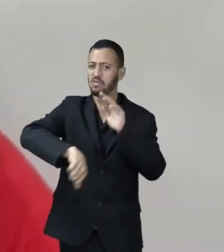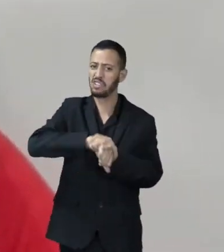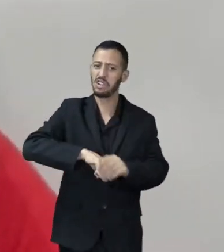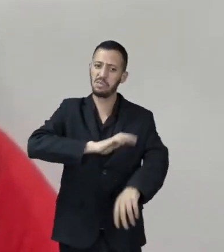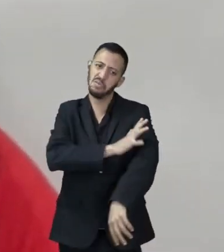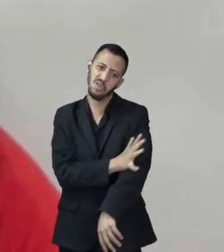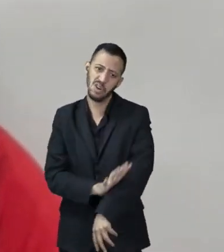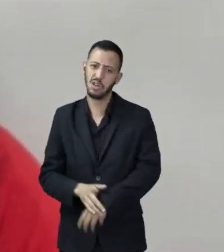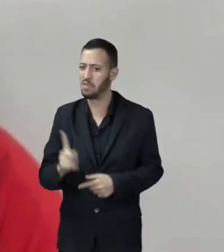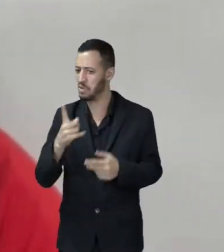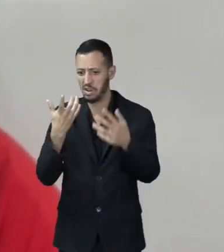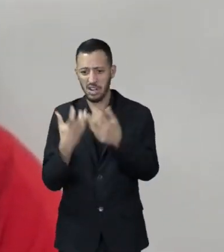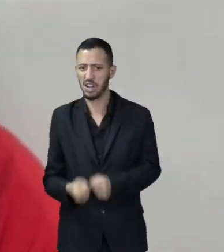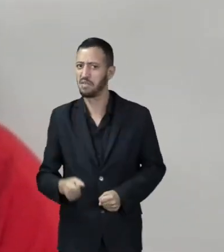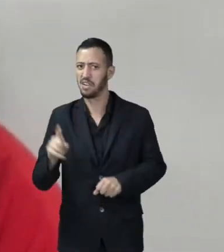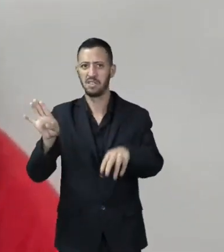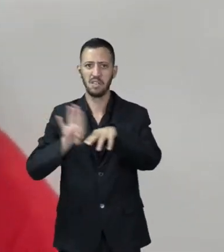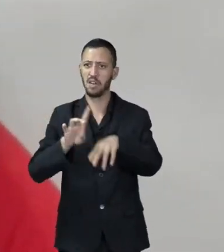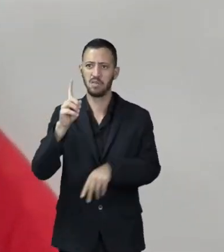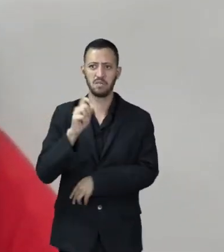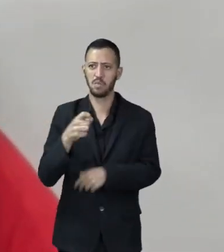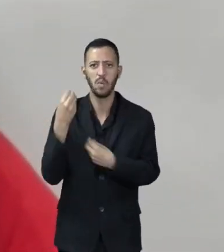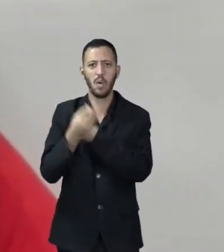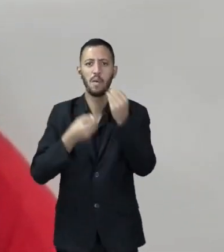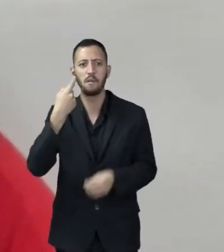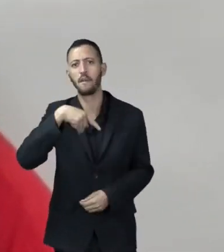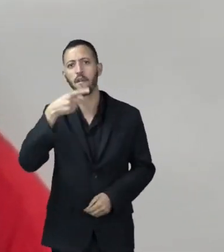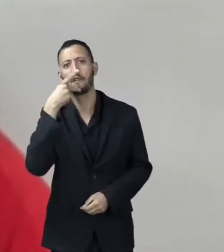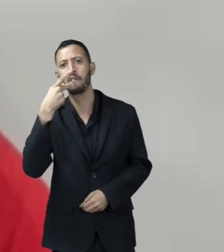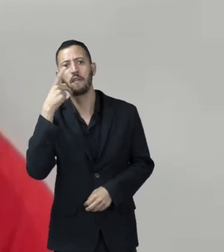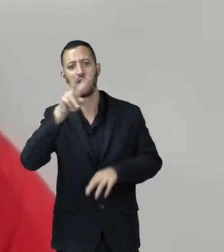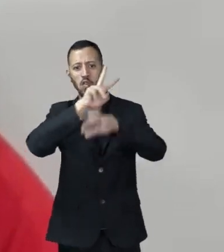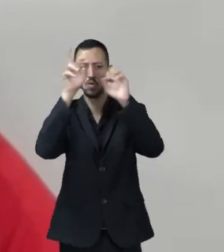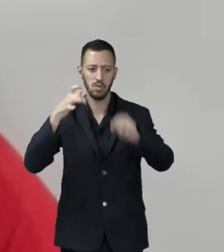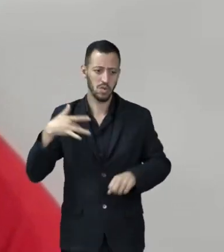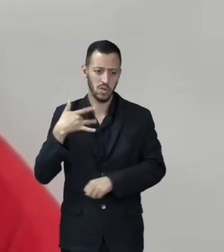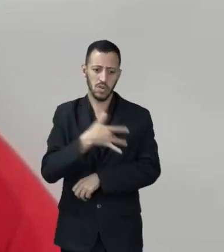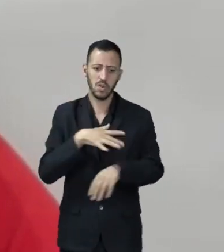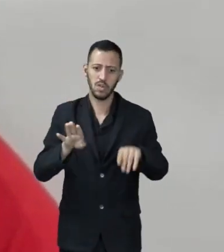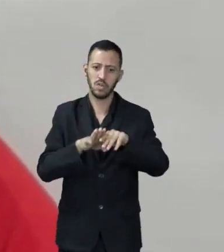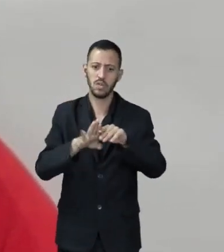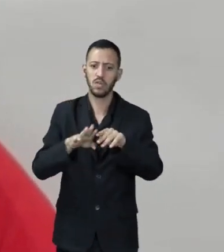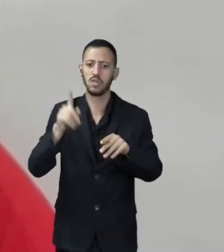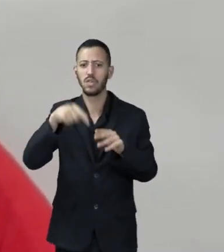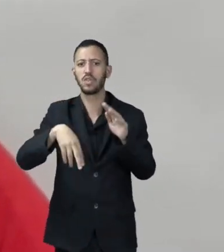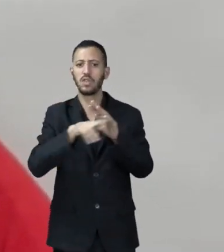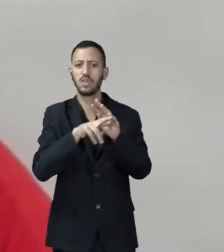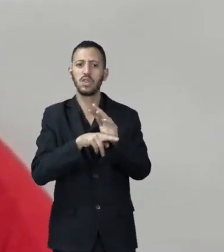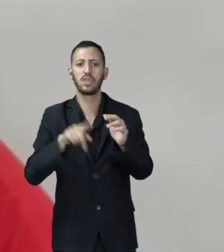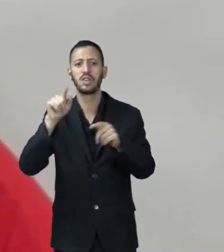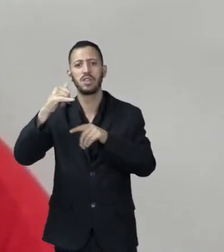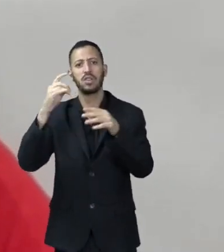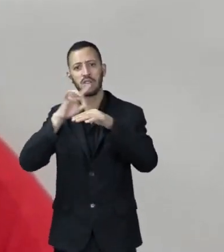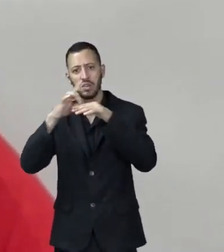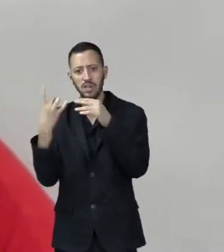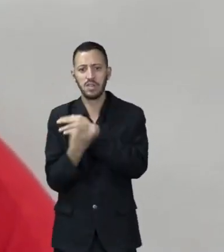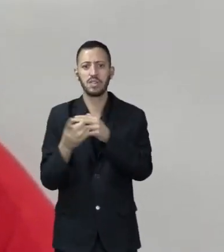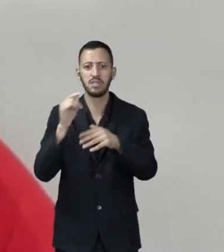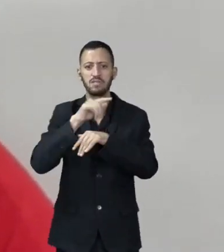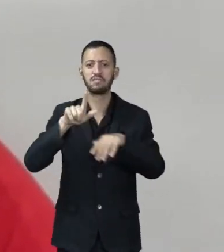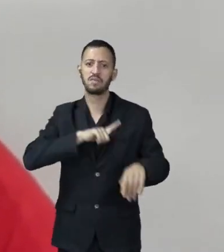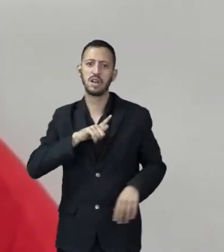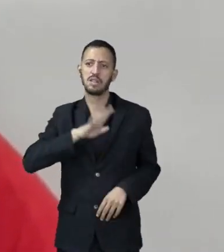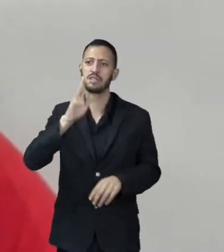como admitir isso. Então, aqui, não tem como eu falar só sobre saúde, vamos falar aqui do tema em voga, a regulação das redes sociais, das mídias sociais,